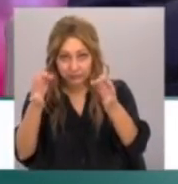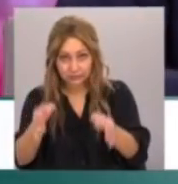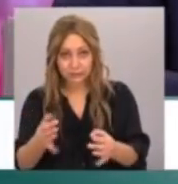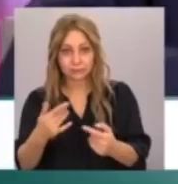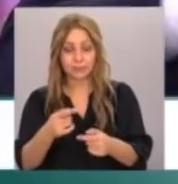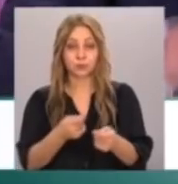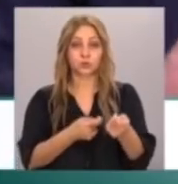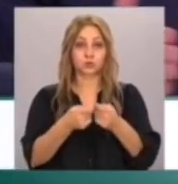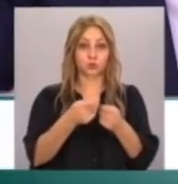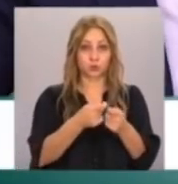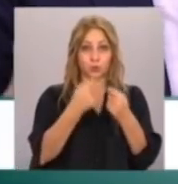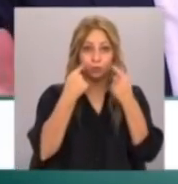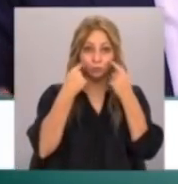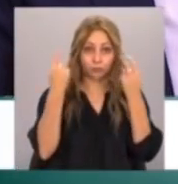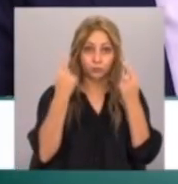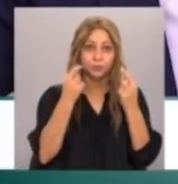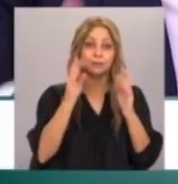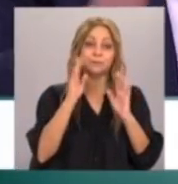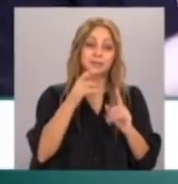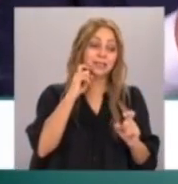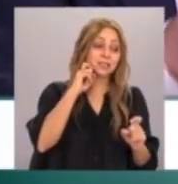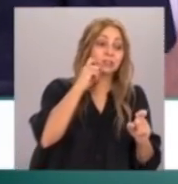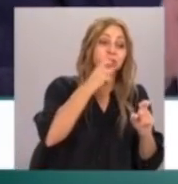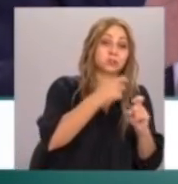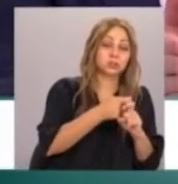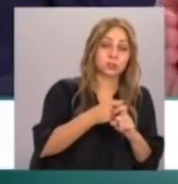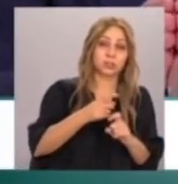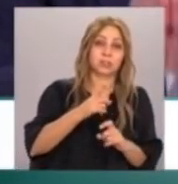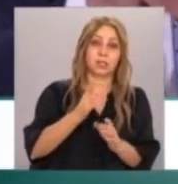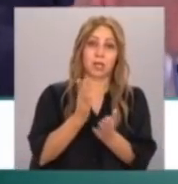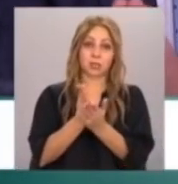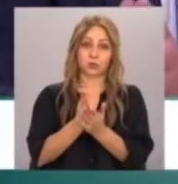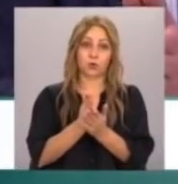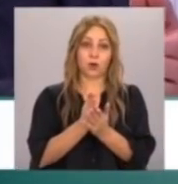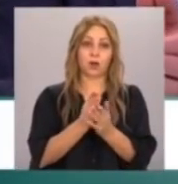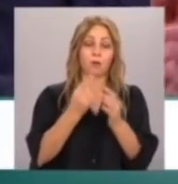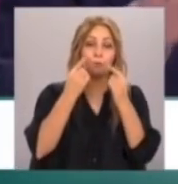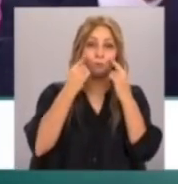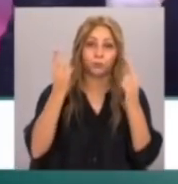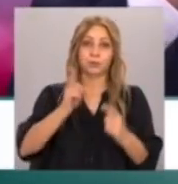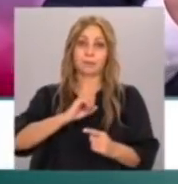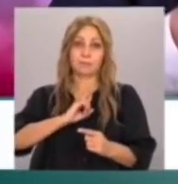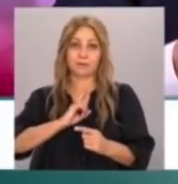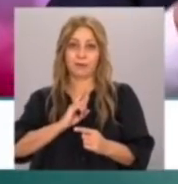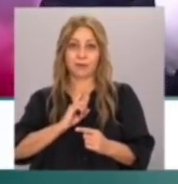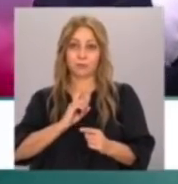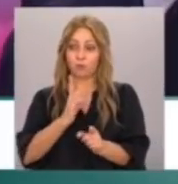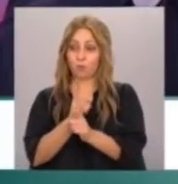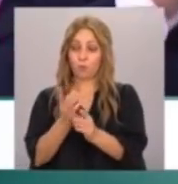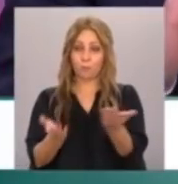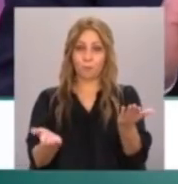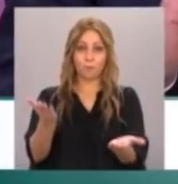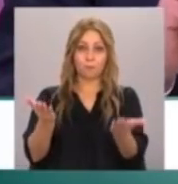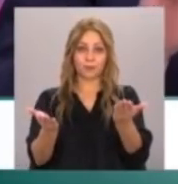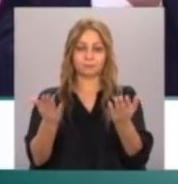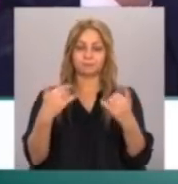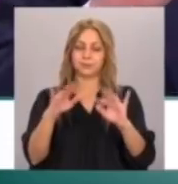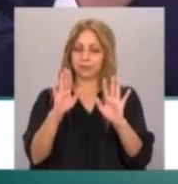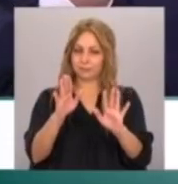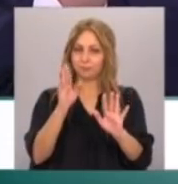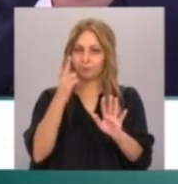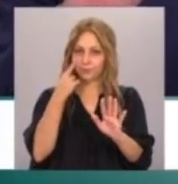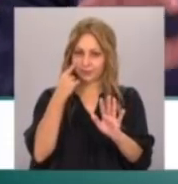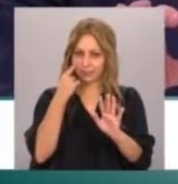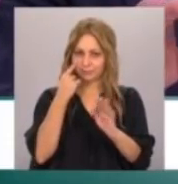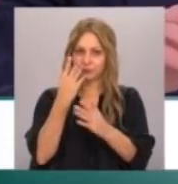público gestor público exigir as escolas privadas mesmo nível de qualidade que os privados conseguem Nós também temos de fazer a um desconto